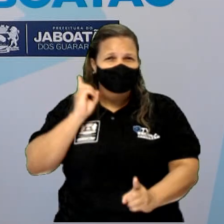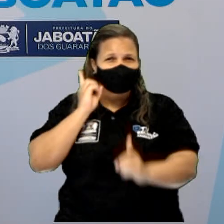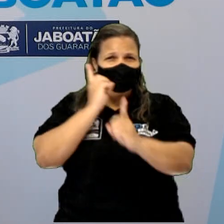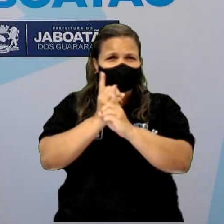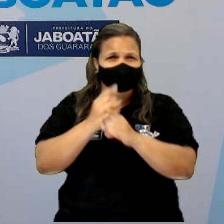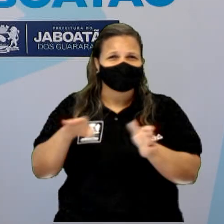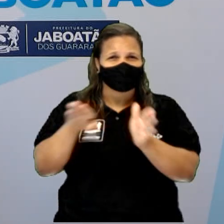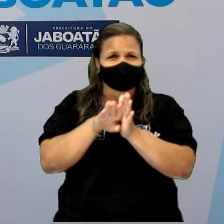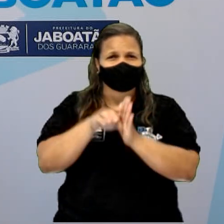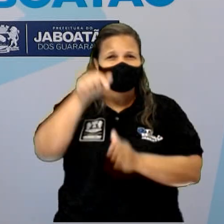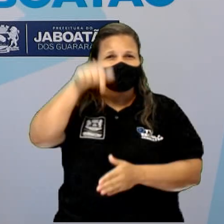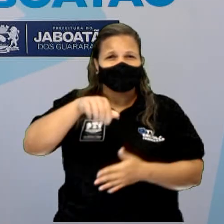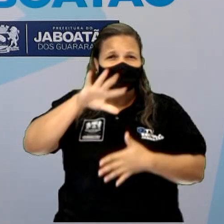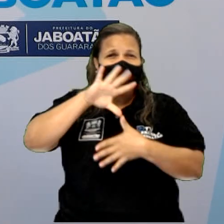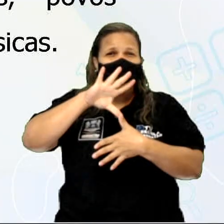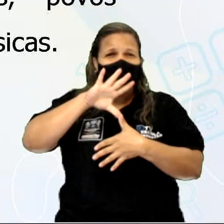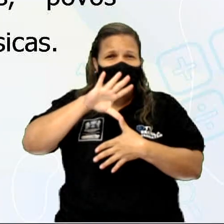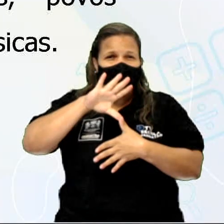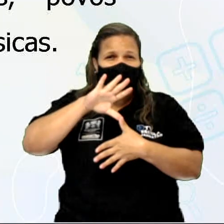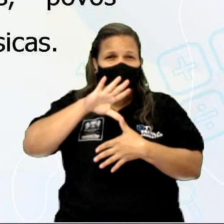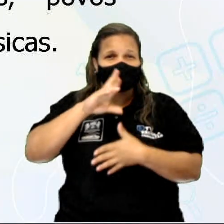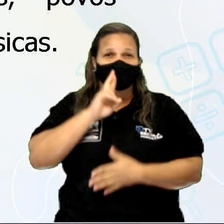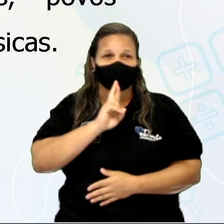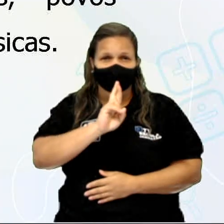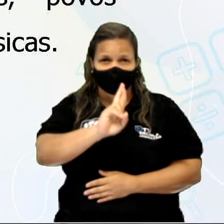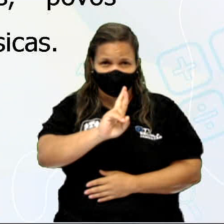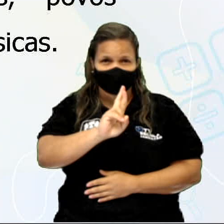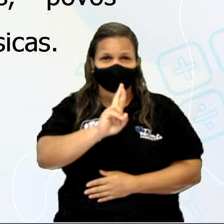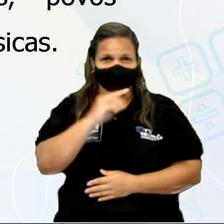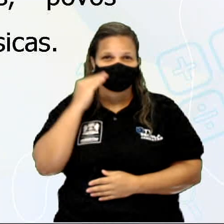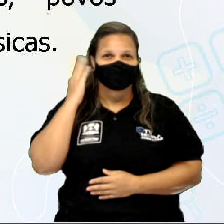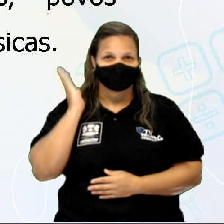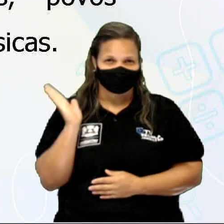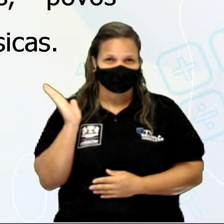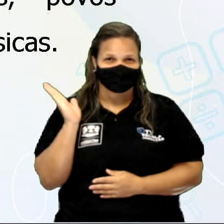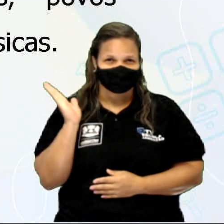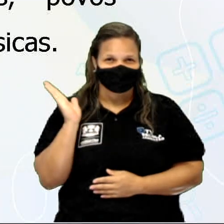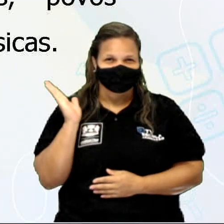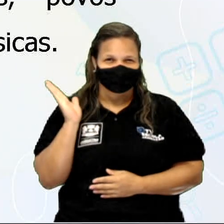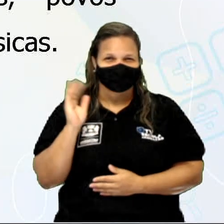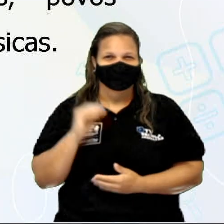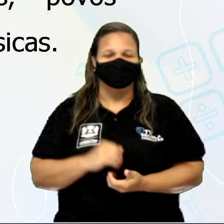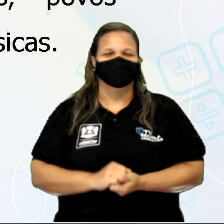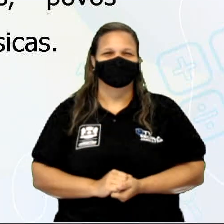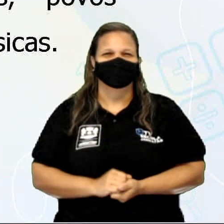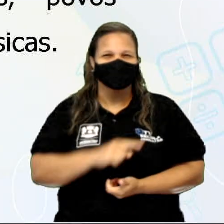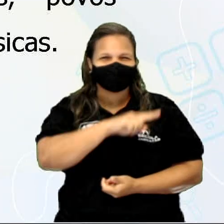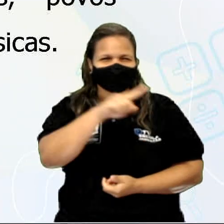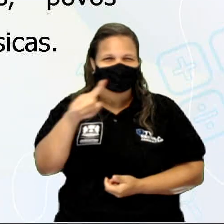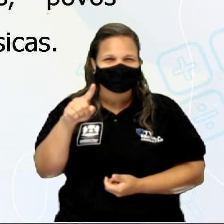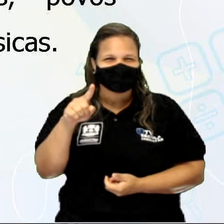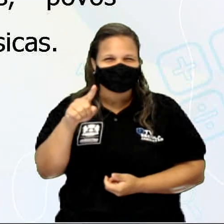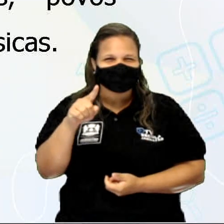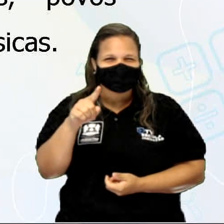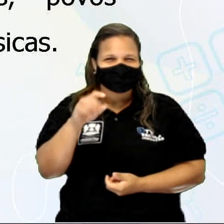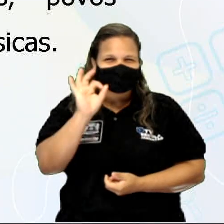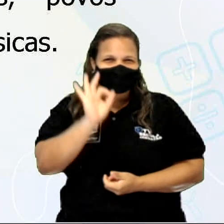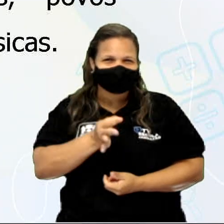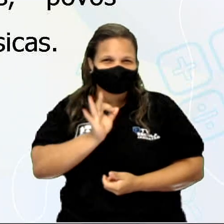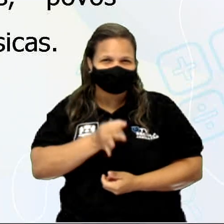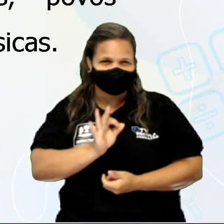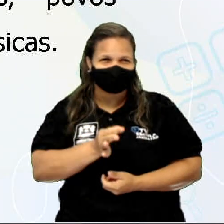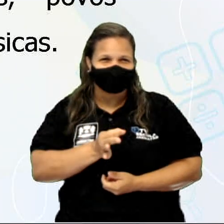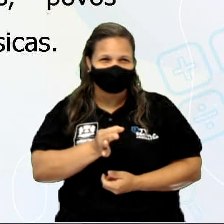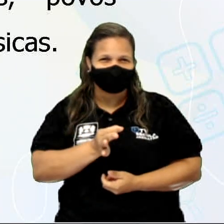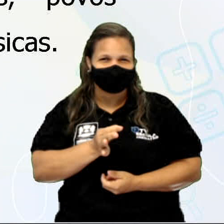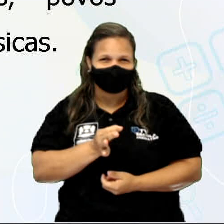a resposta para o nosso desafio está aí. Eu sei que você caprichou, pesquisou, reviu a aula e achou. A resposta é que não